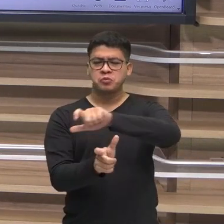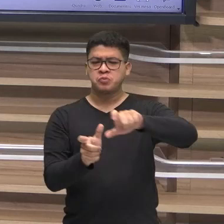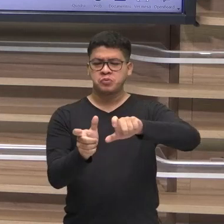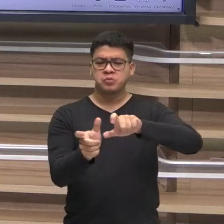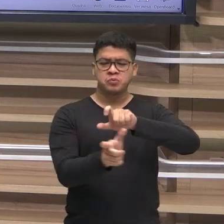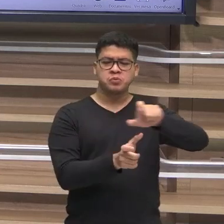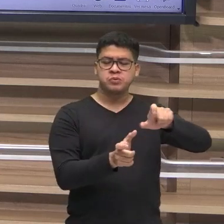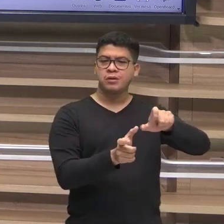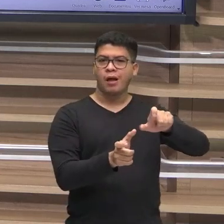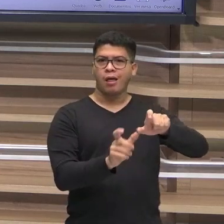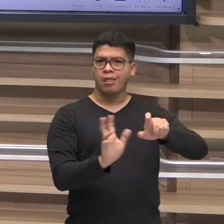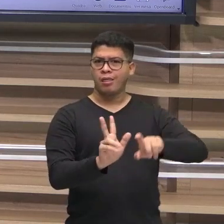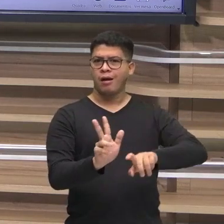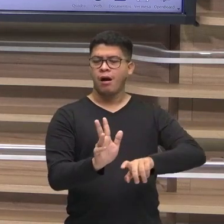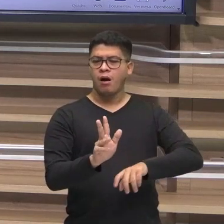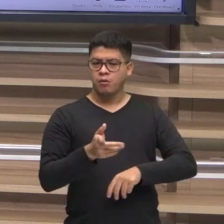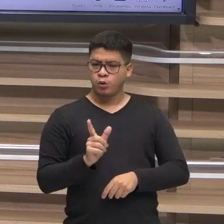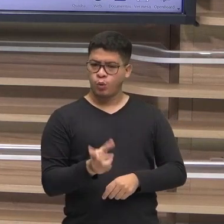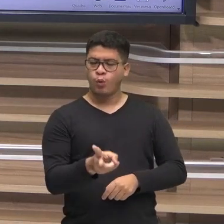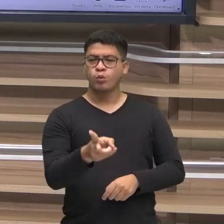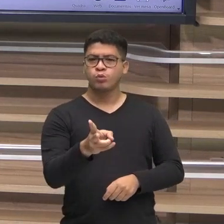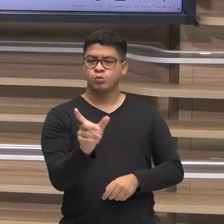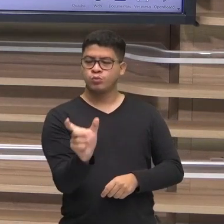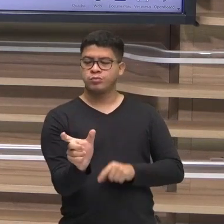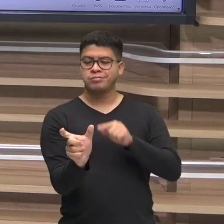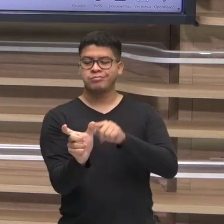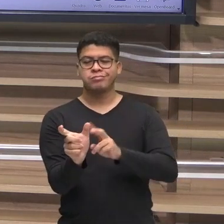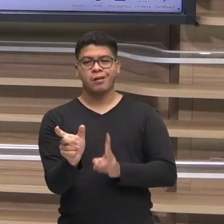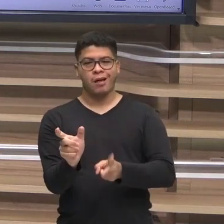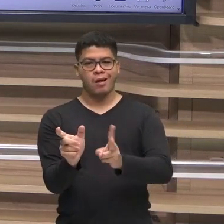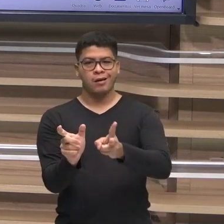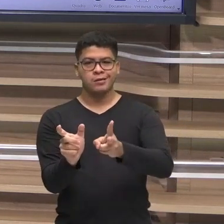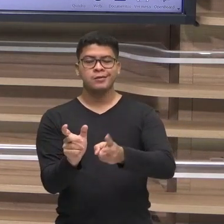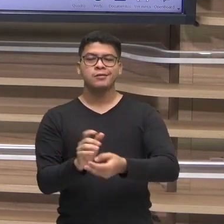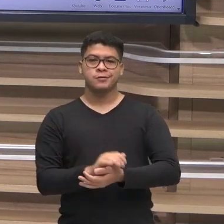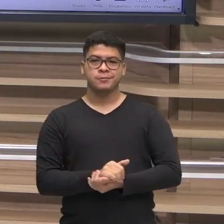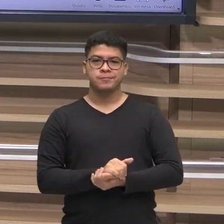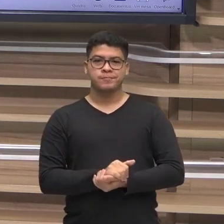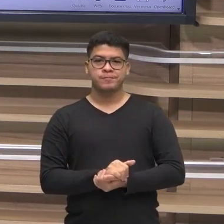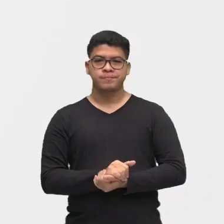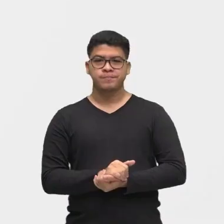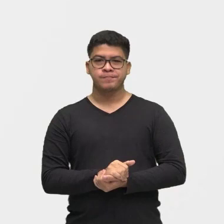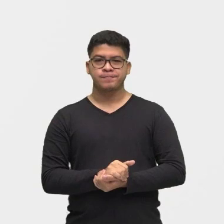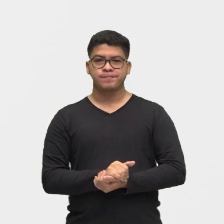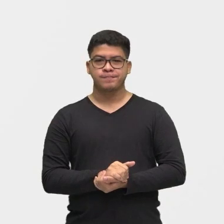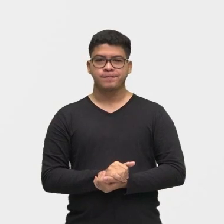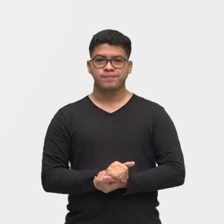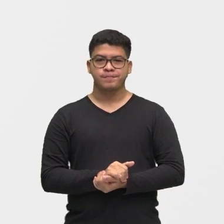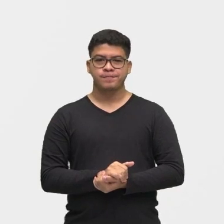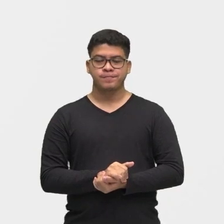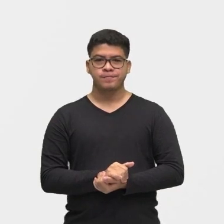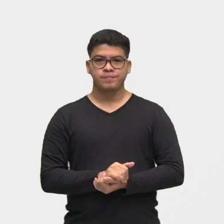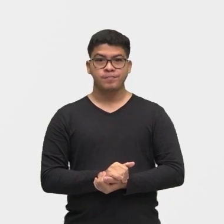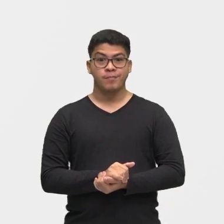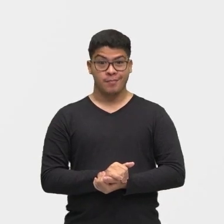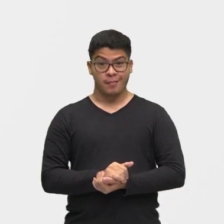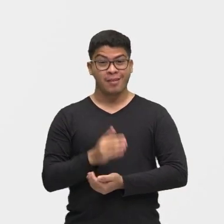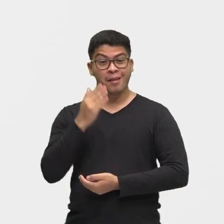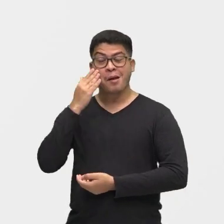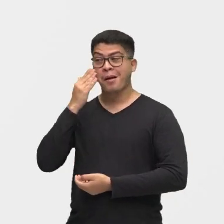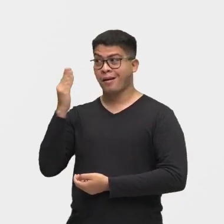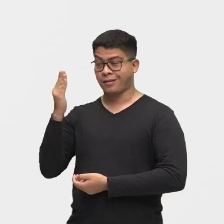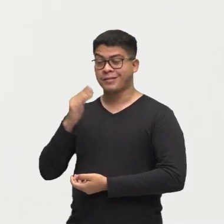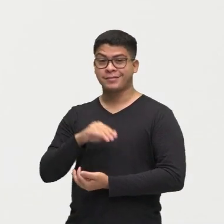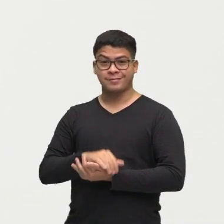não é, como sujeito da frase. Tudo bem? Então vamos conferir aqui junto comigo, vamos dar uma olhada. Olha só,